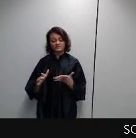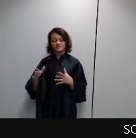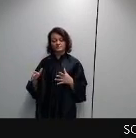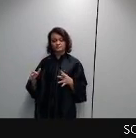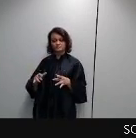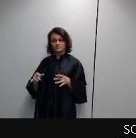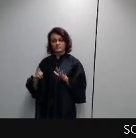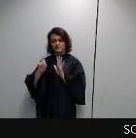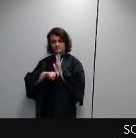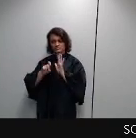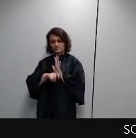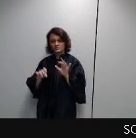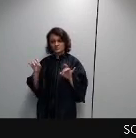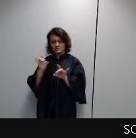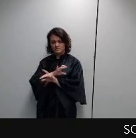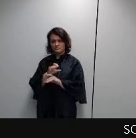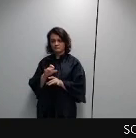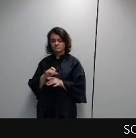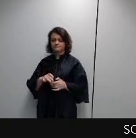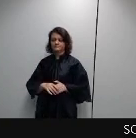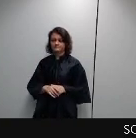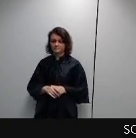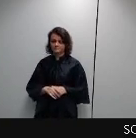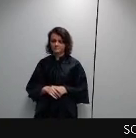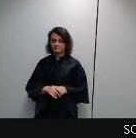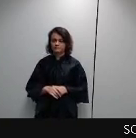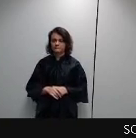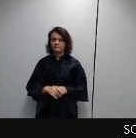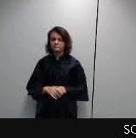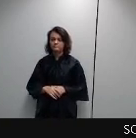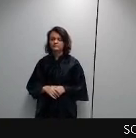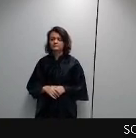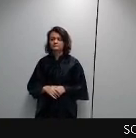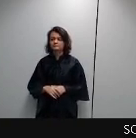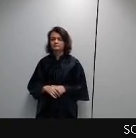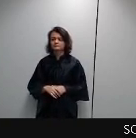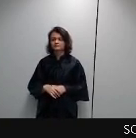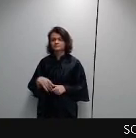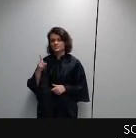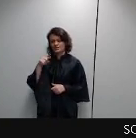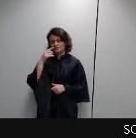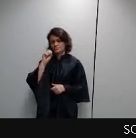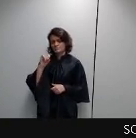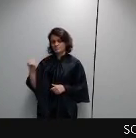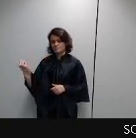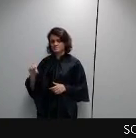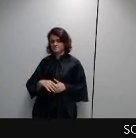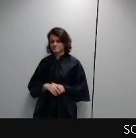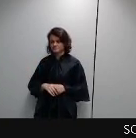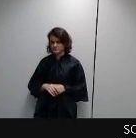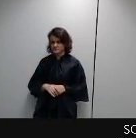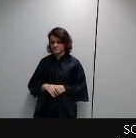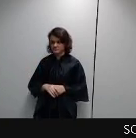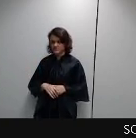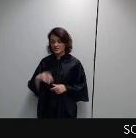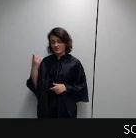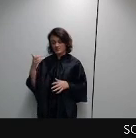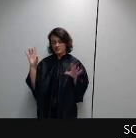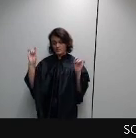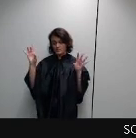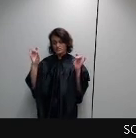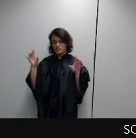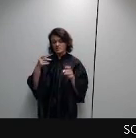ali dispositivo eu acho que comprar massa ordinária o contribuinte